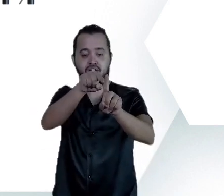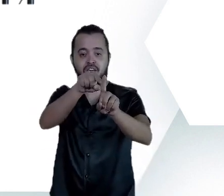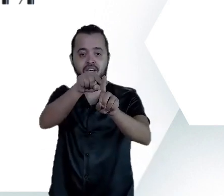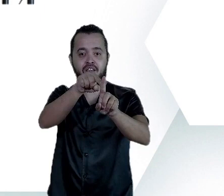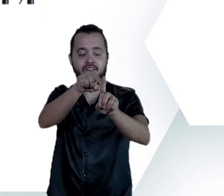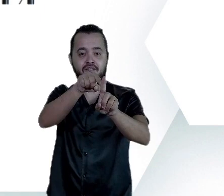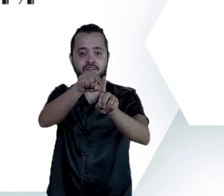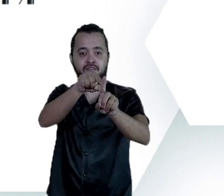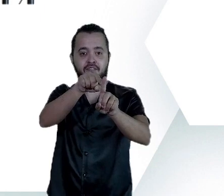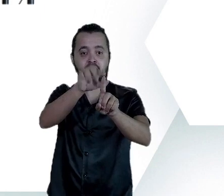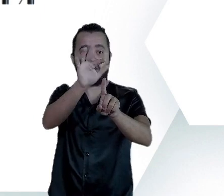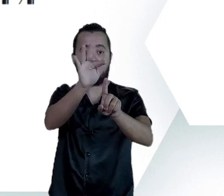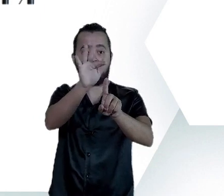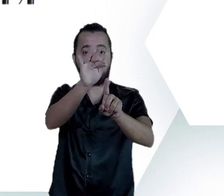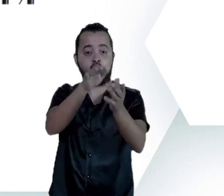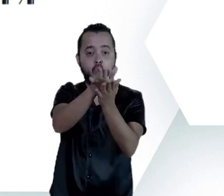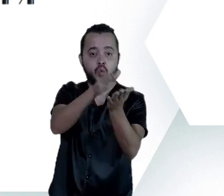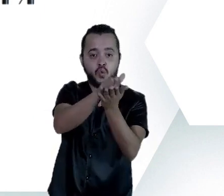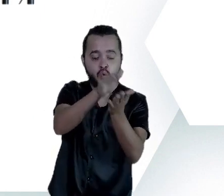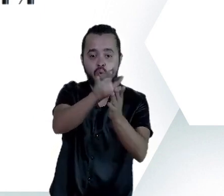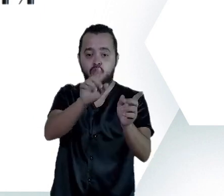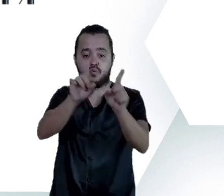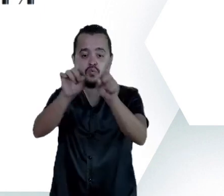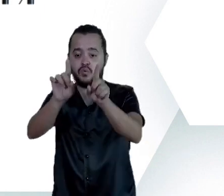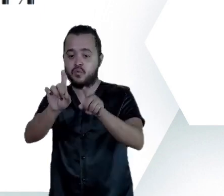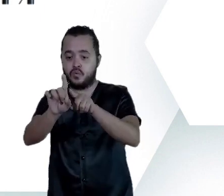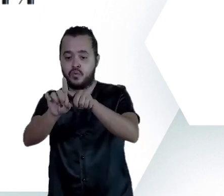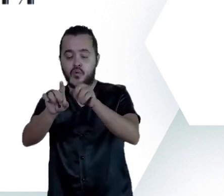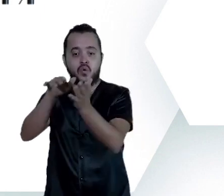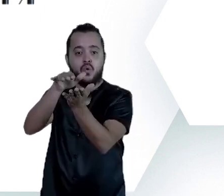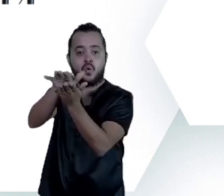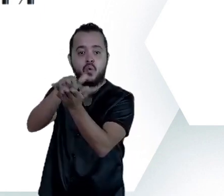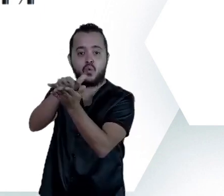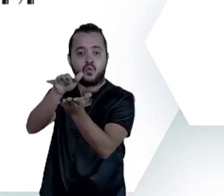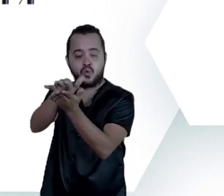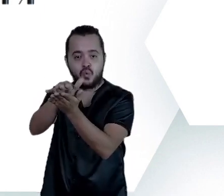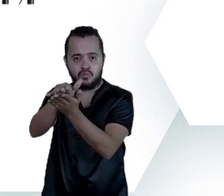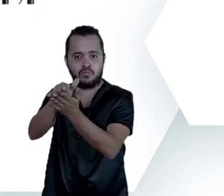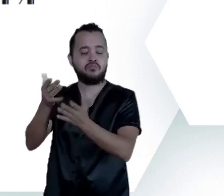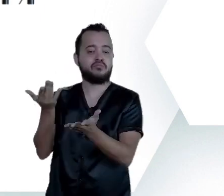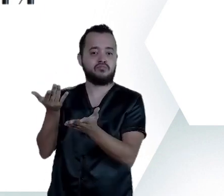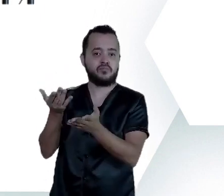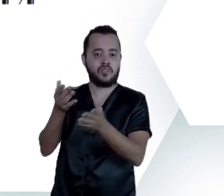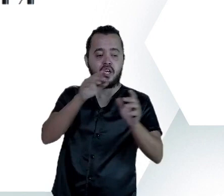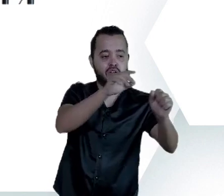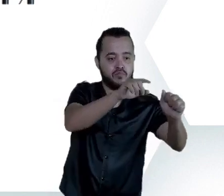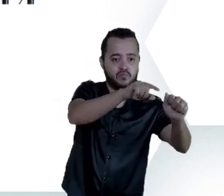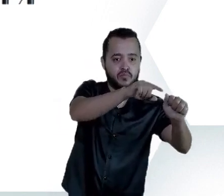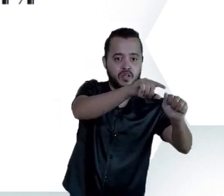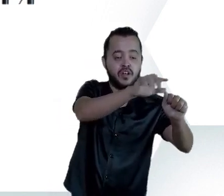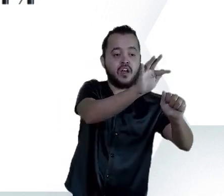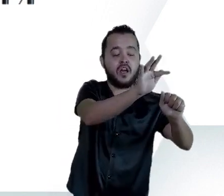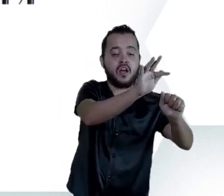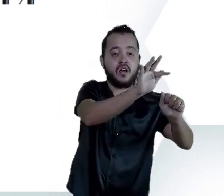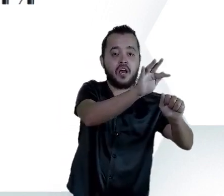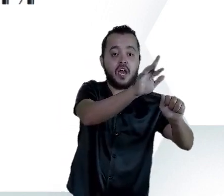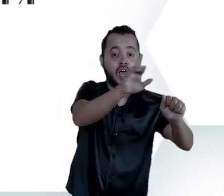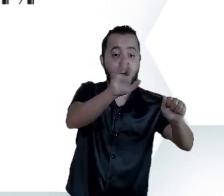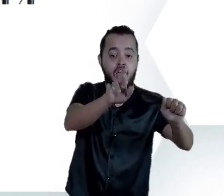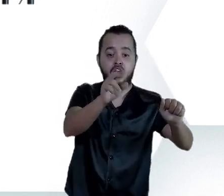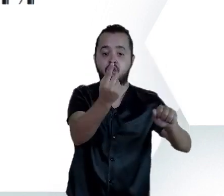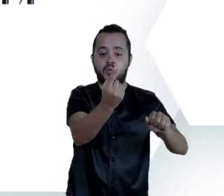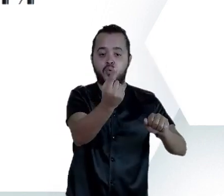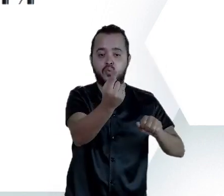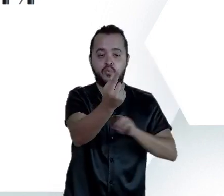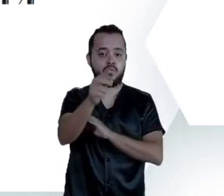minha fonte consumidora, beleza? Com o meu ponto de alimentação. Então imagina que R1 aqui,